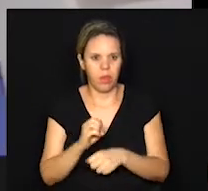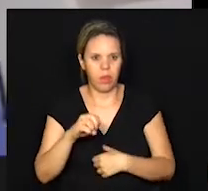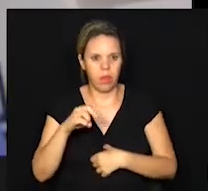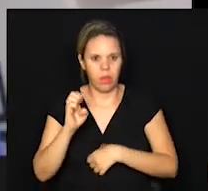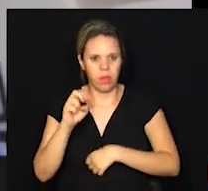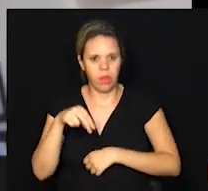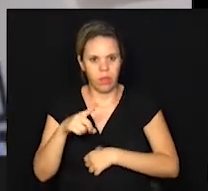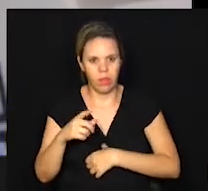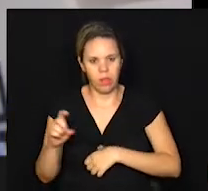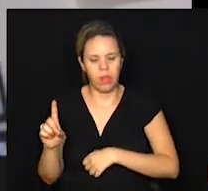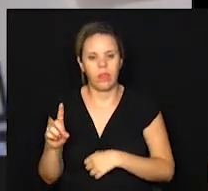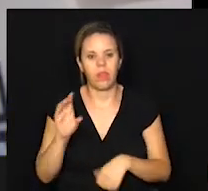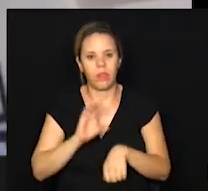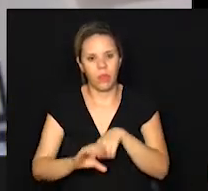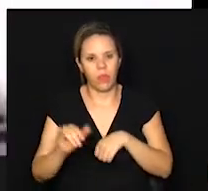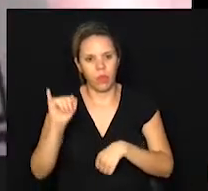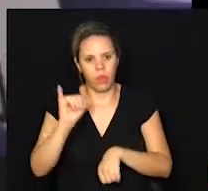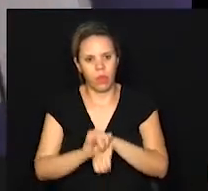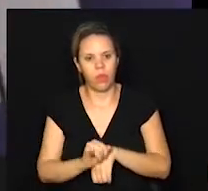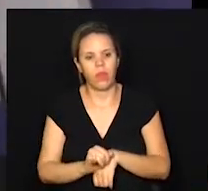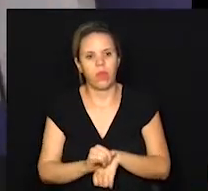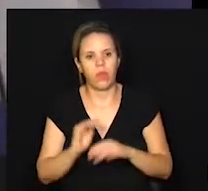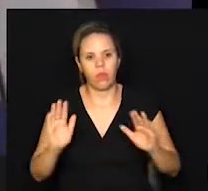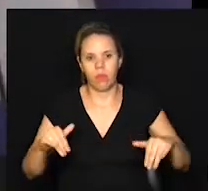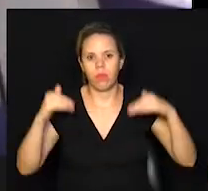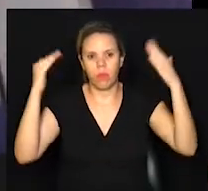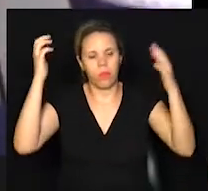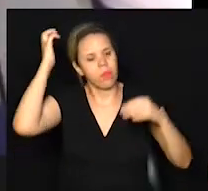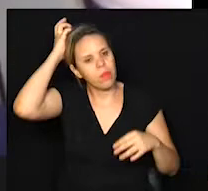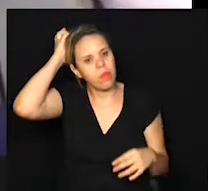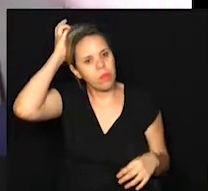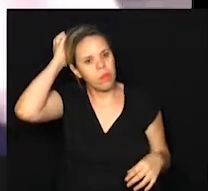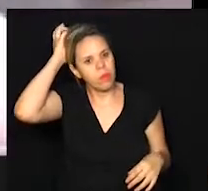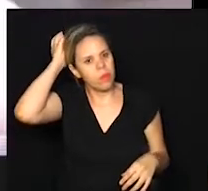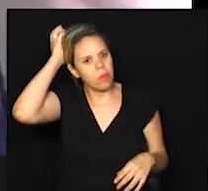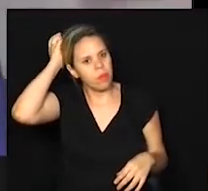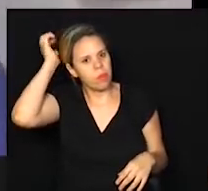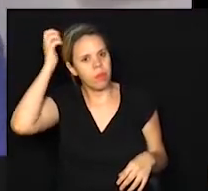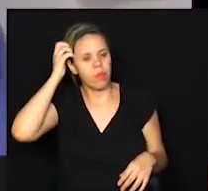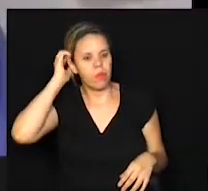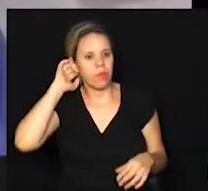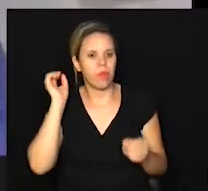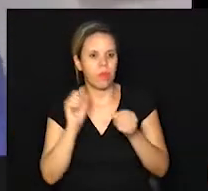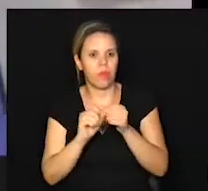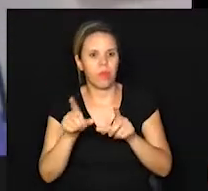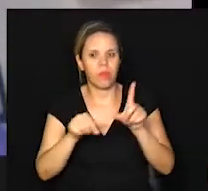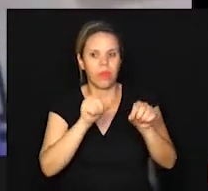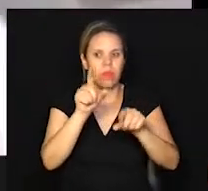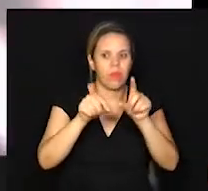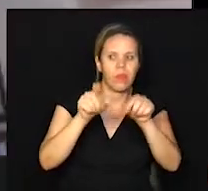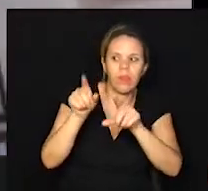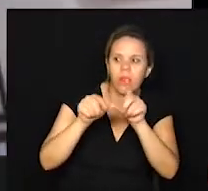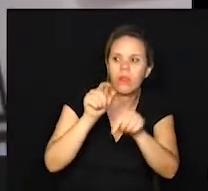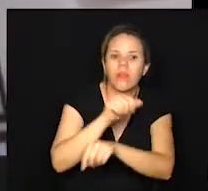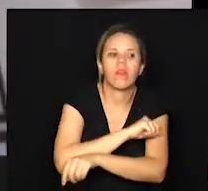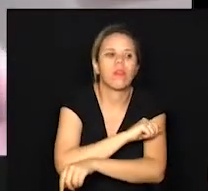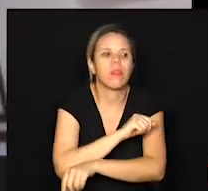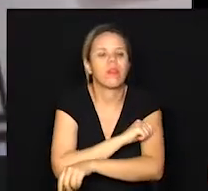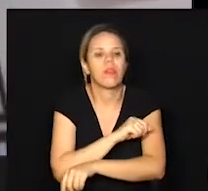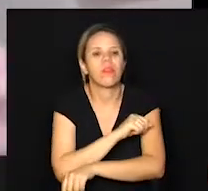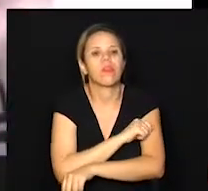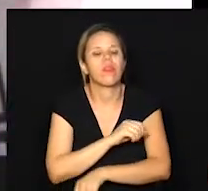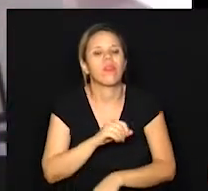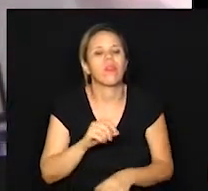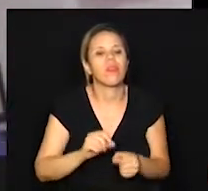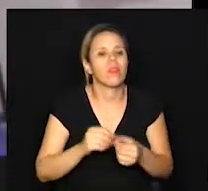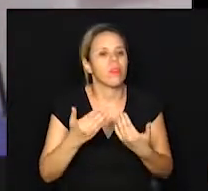de Relações Internacionais, estejam elevadas, ele literalmente faz uma peneira de alunos que